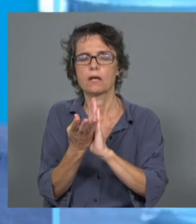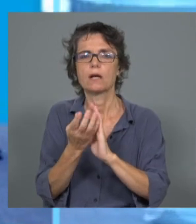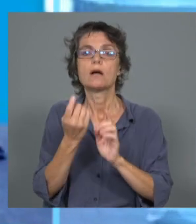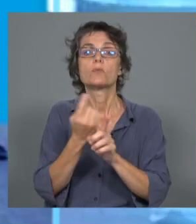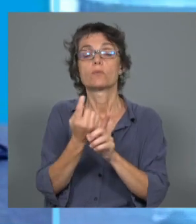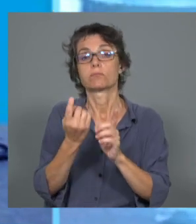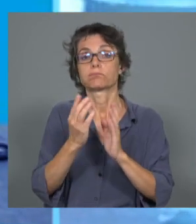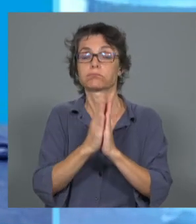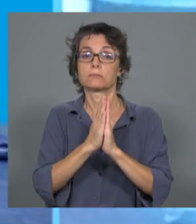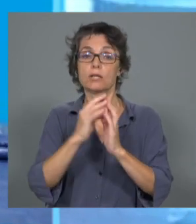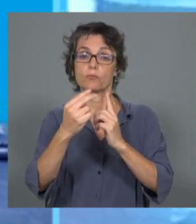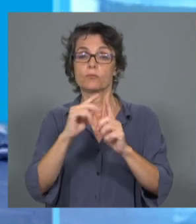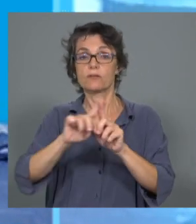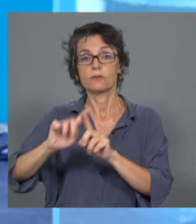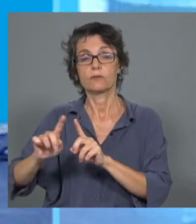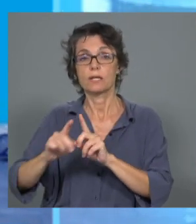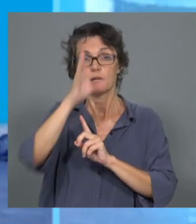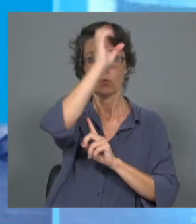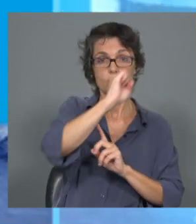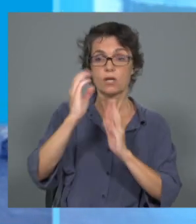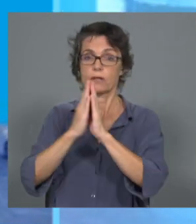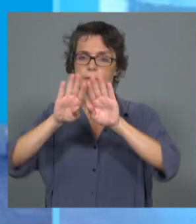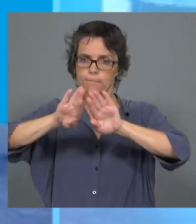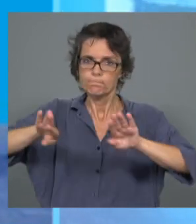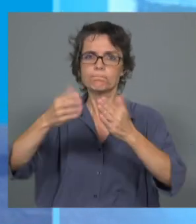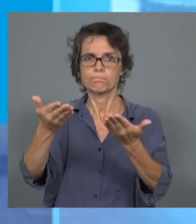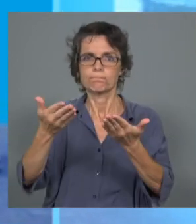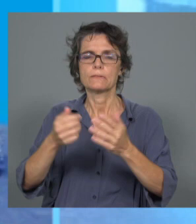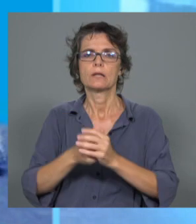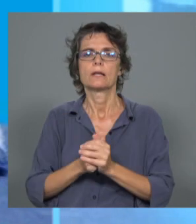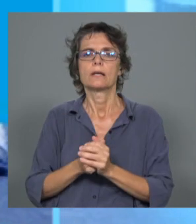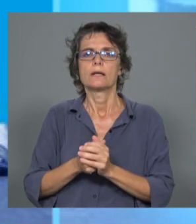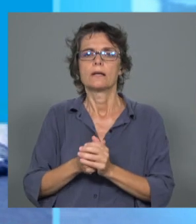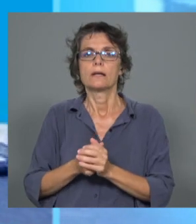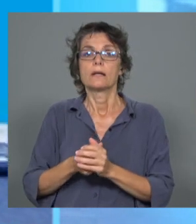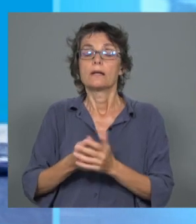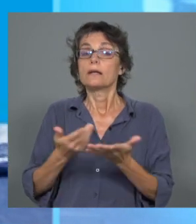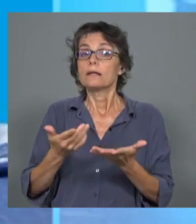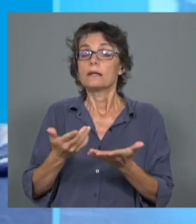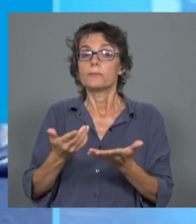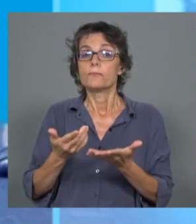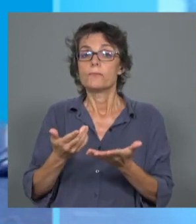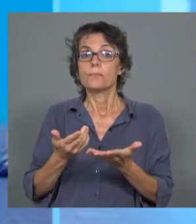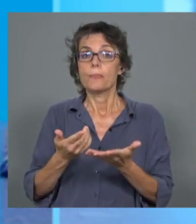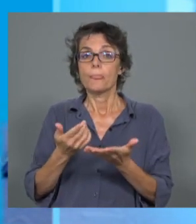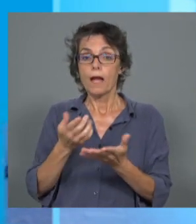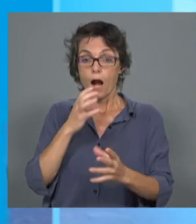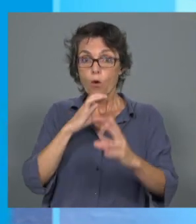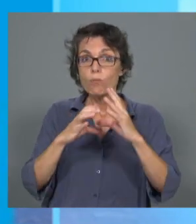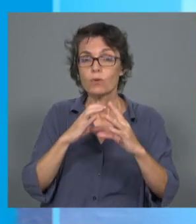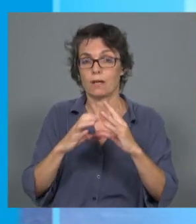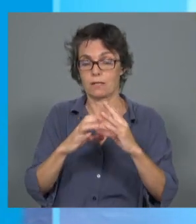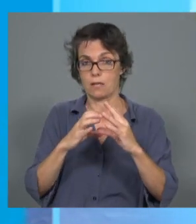separação da Igreja do Estado e por aí fora. E, portanto, acontece que, por causa de o peso da comunicação na vida